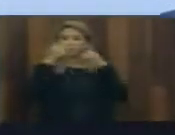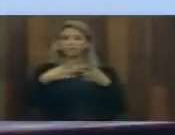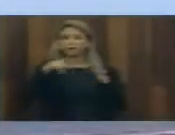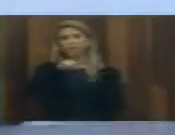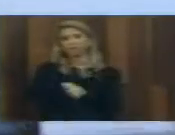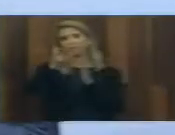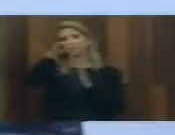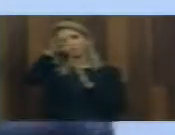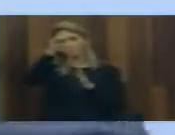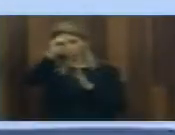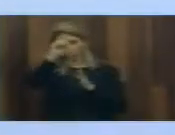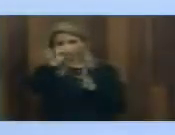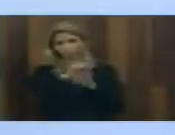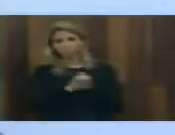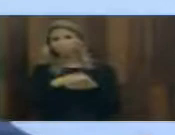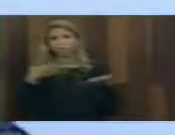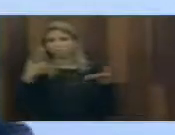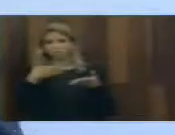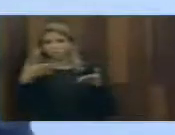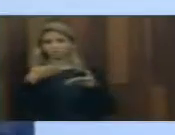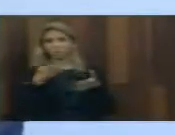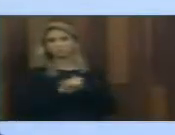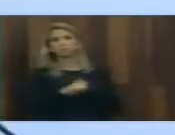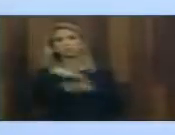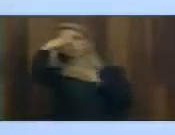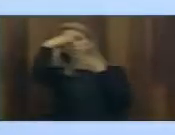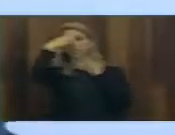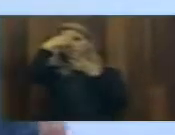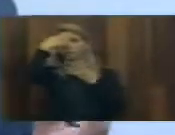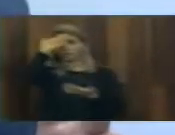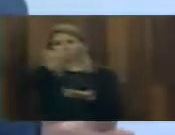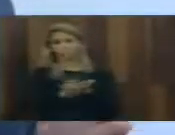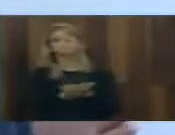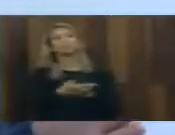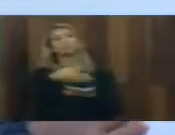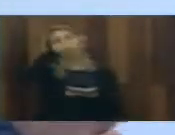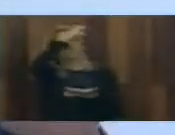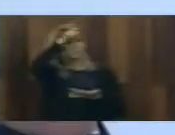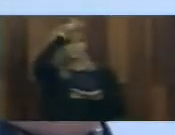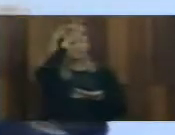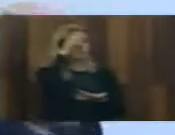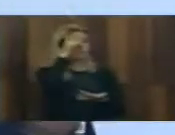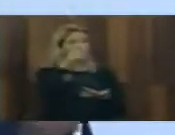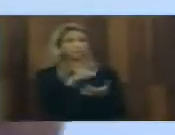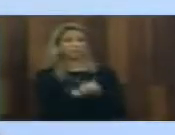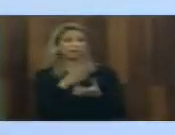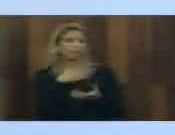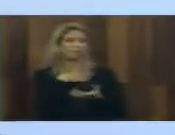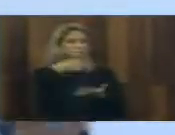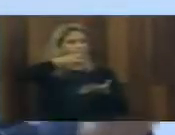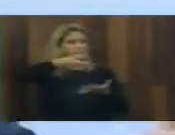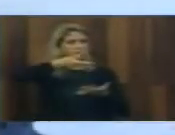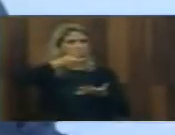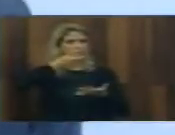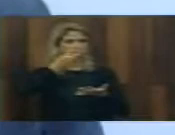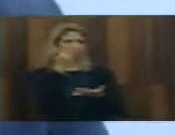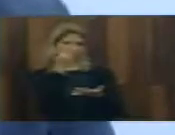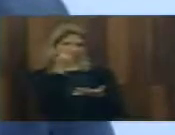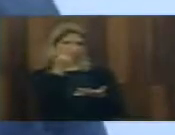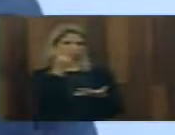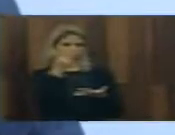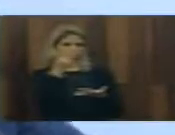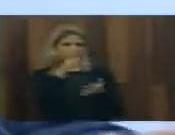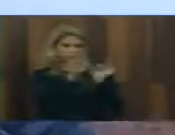julgados, vindos obviamente do prefeito doutor Adriano, eu identifiquei 3 projetos, um deles é de minha